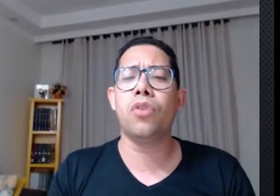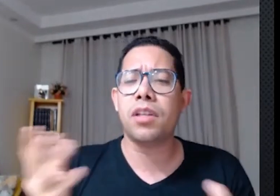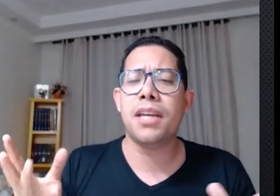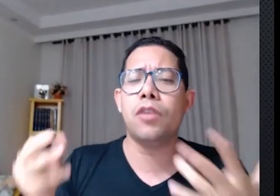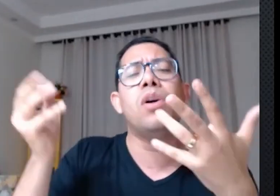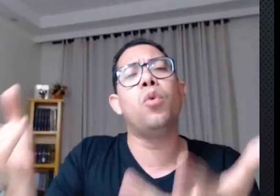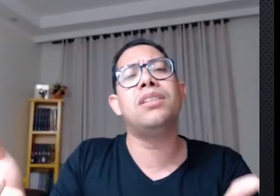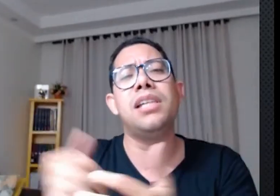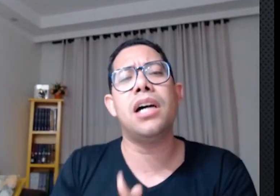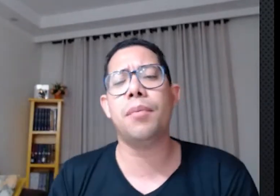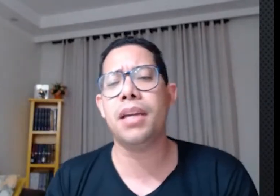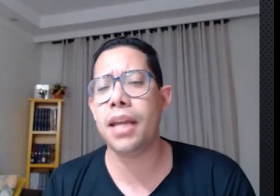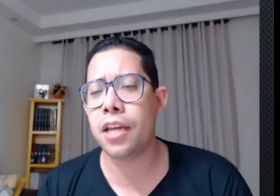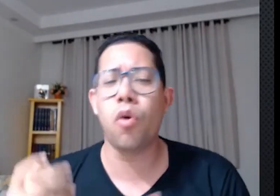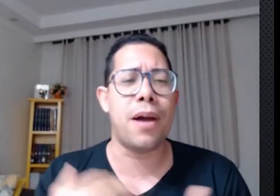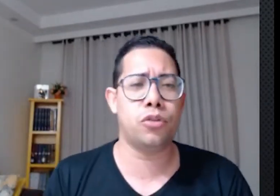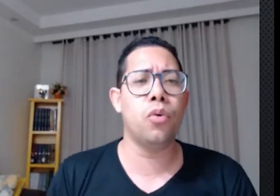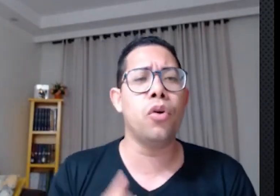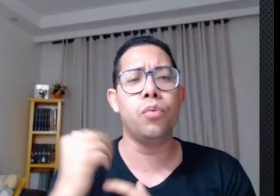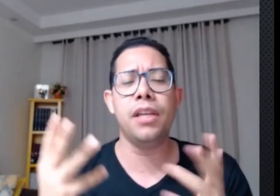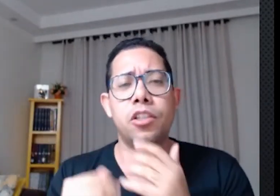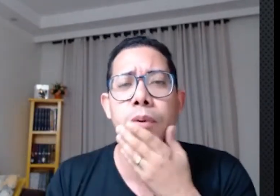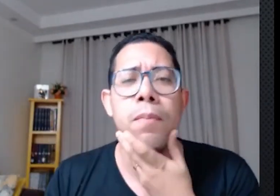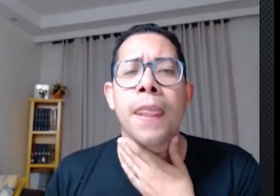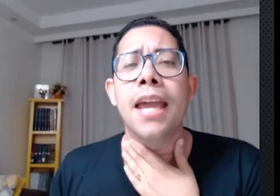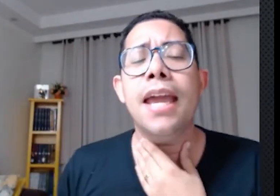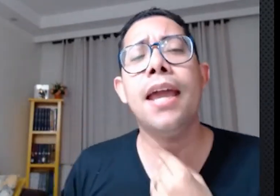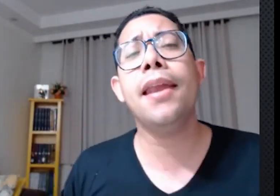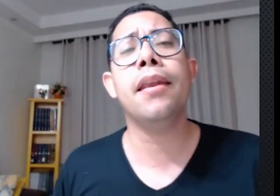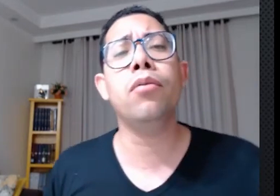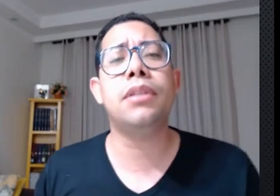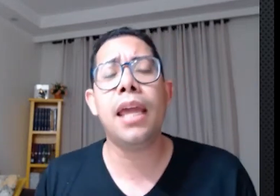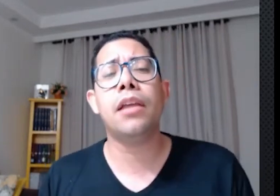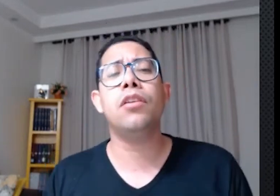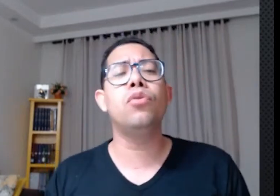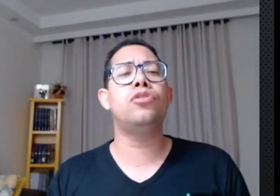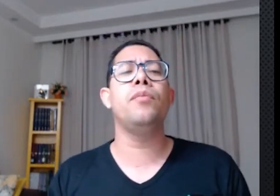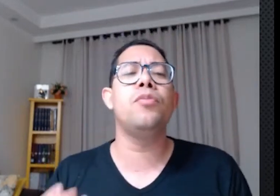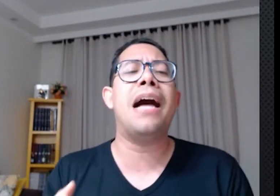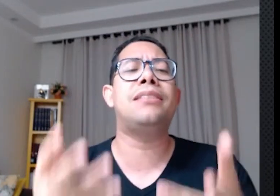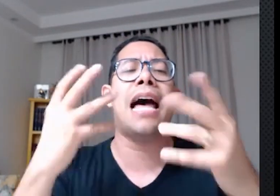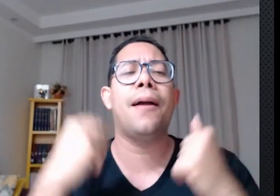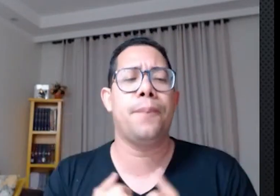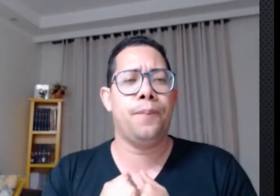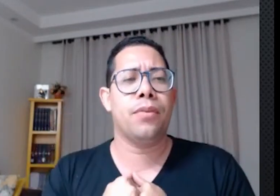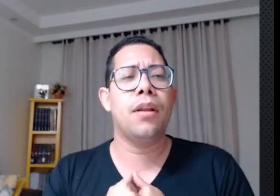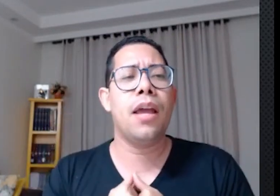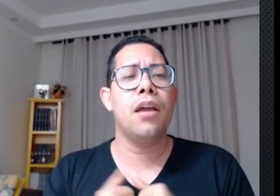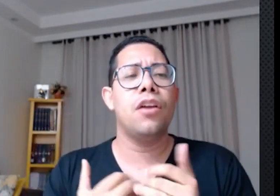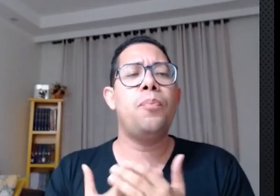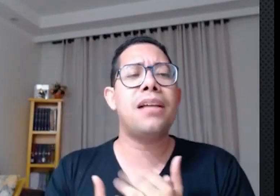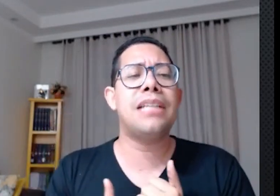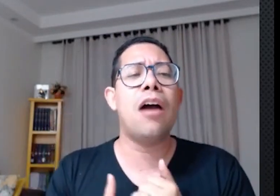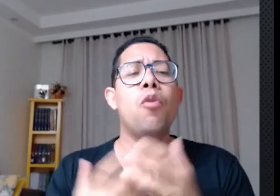aqui, ou talvez a minha igreja, o ancião na minha igreja, ou o pastor, o bispo, ele não tem esse costume de passar,